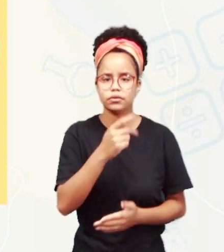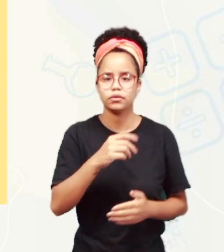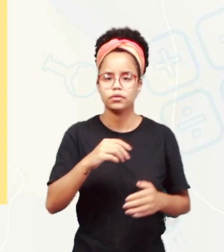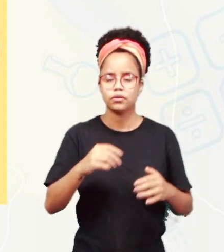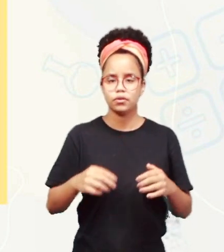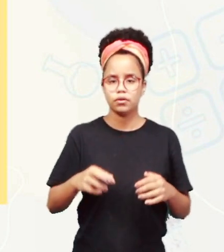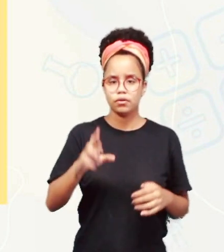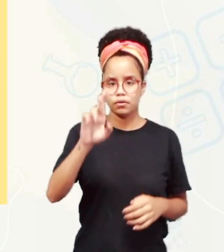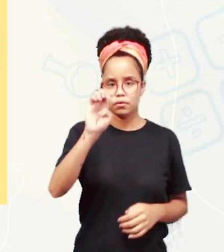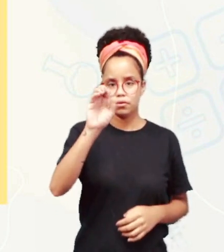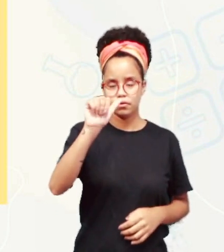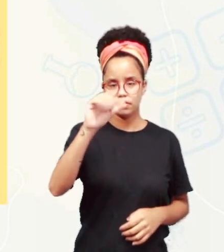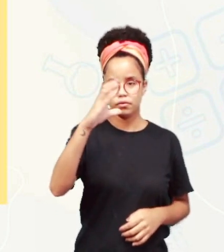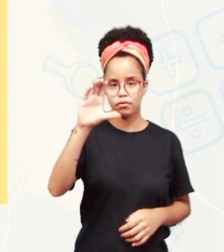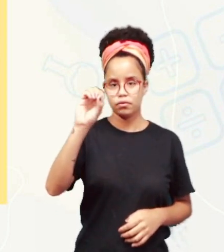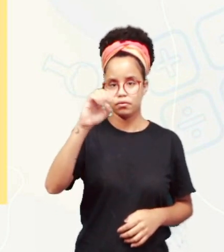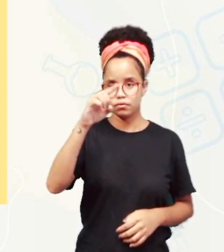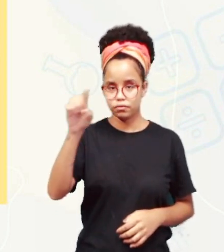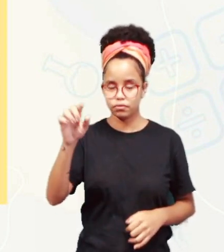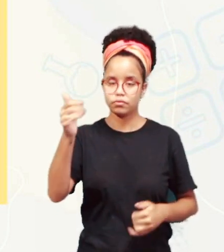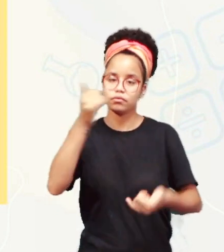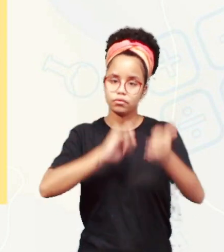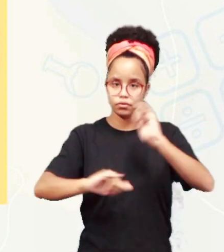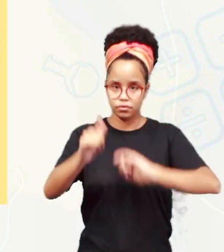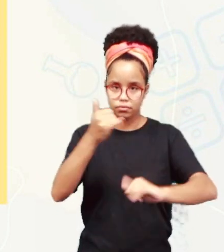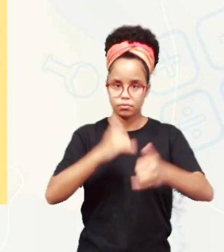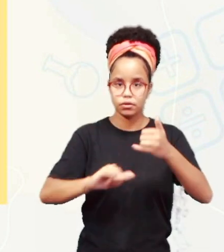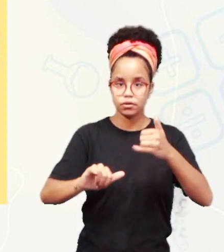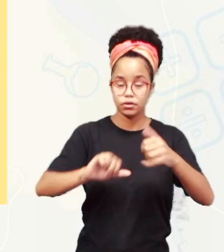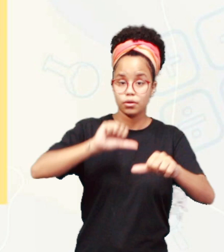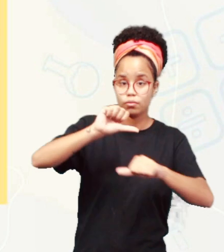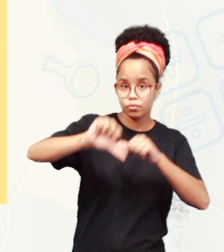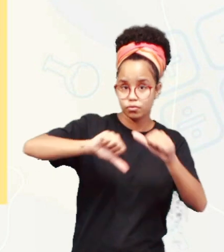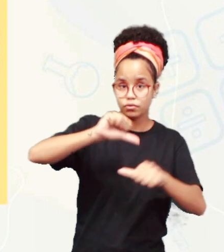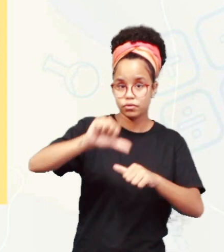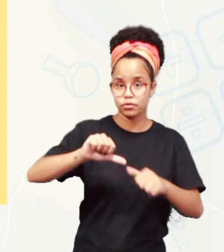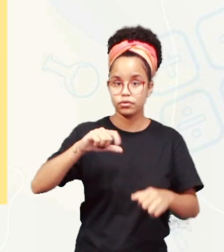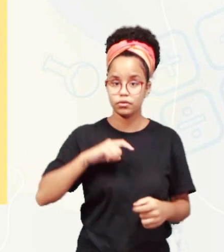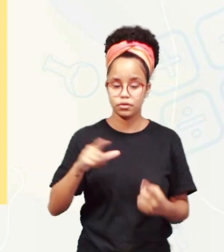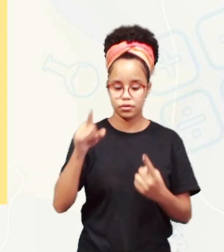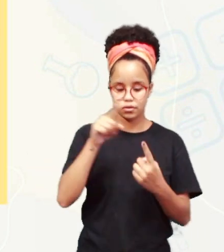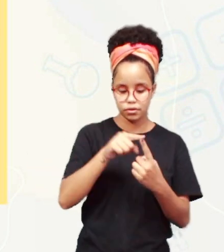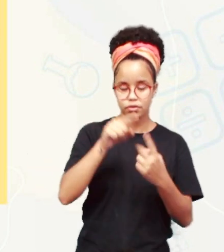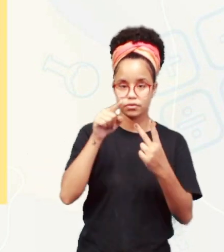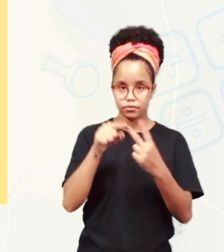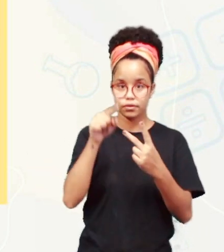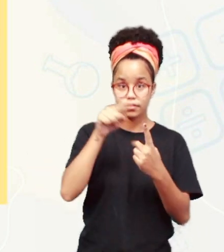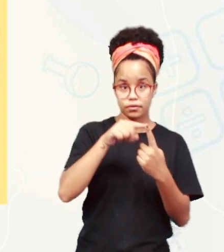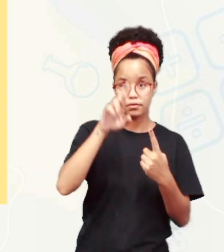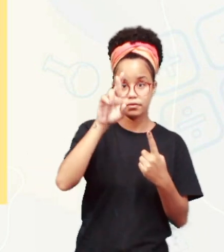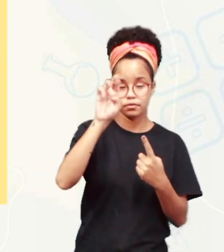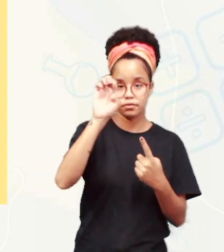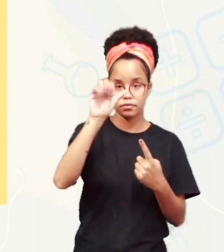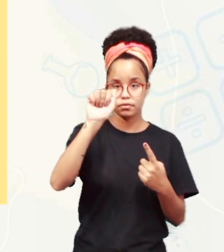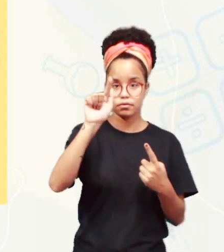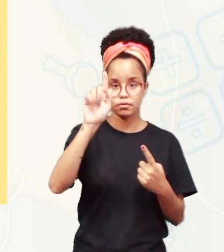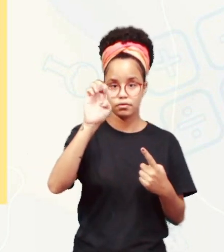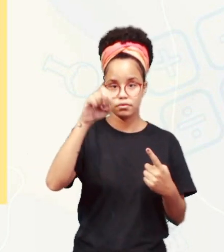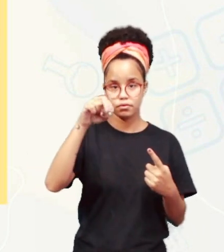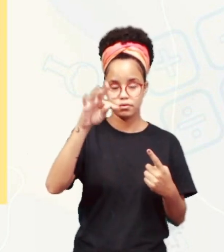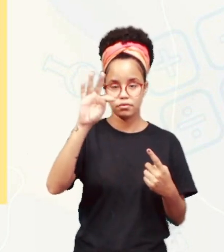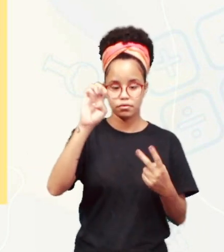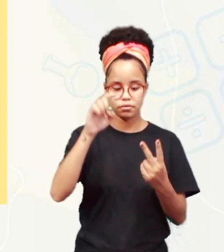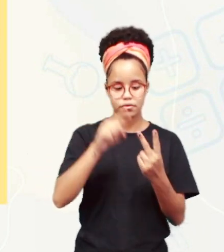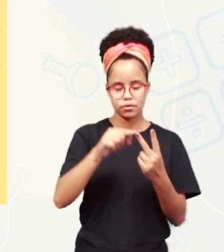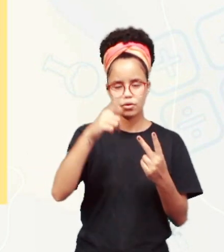químicas reversíveis entre reagentes e produtos então observem aí